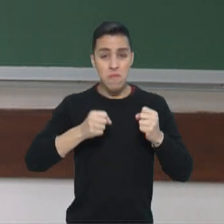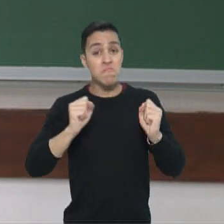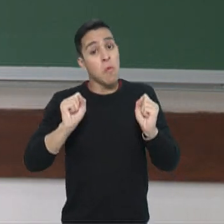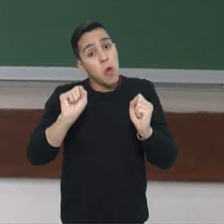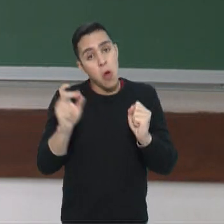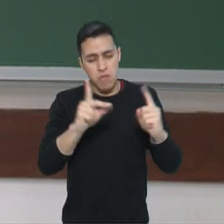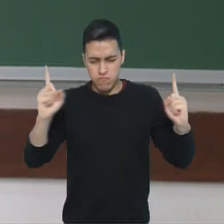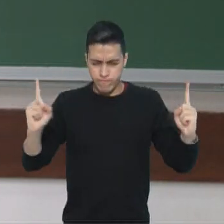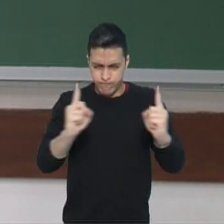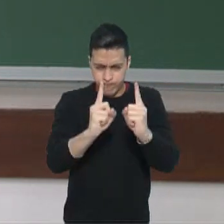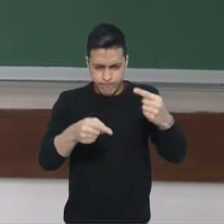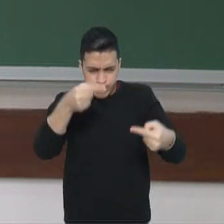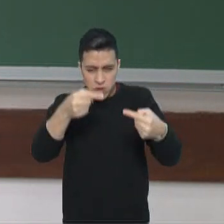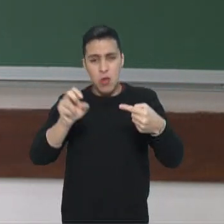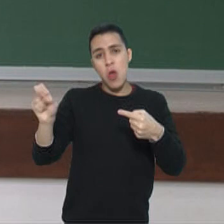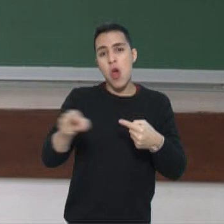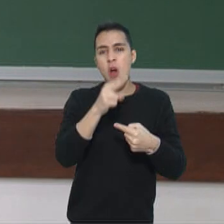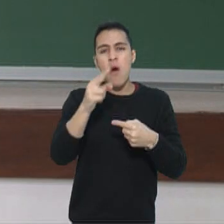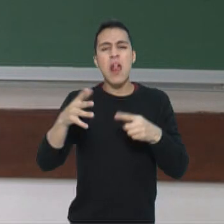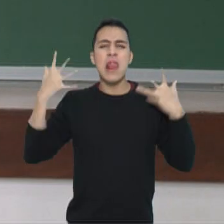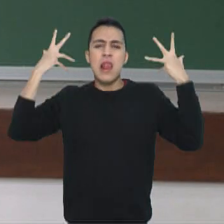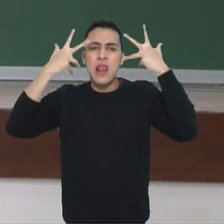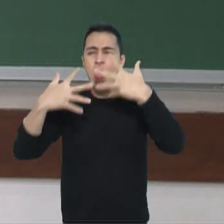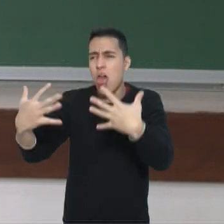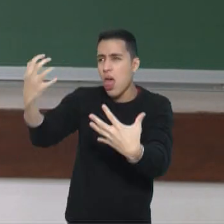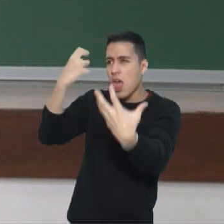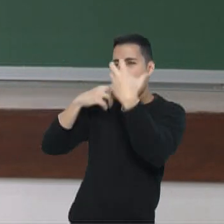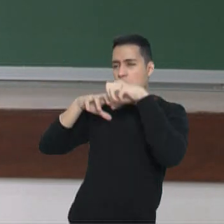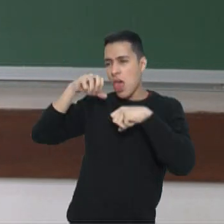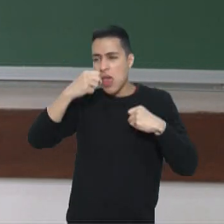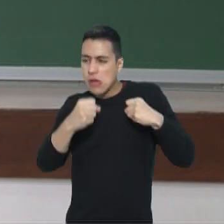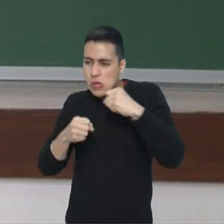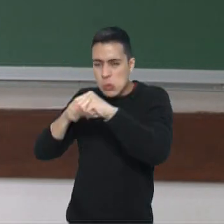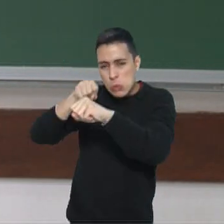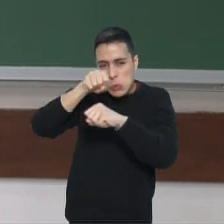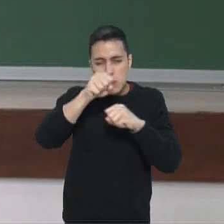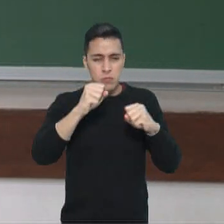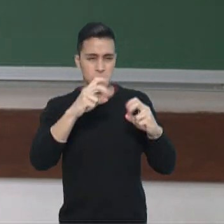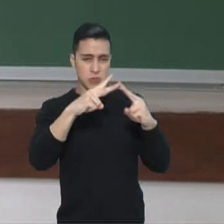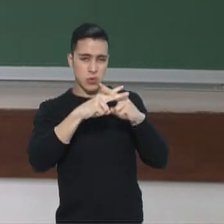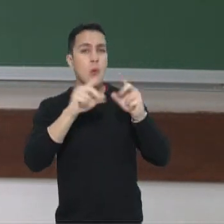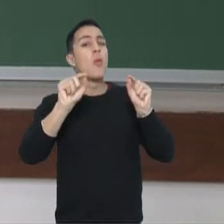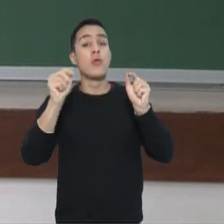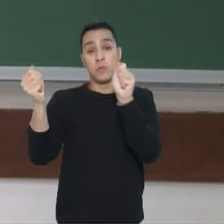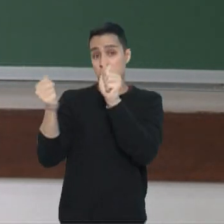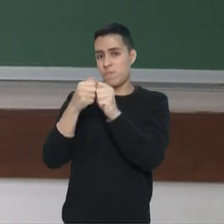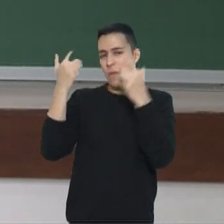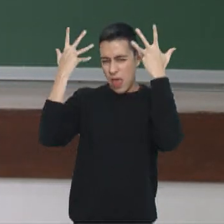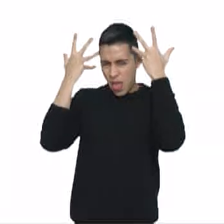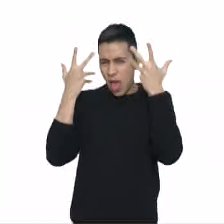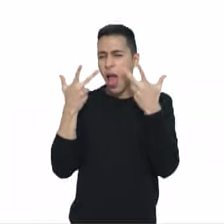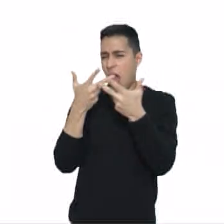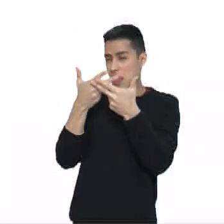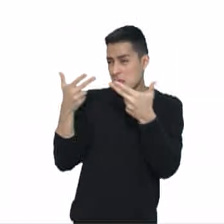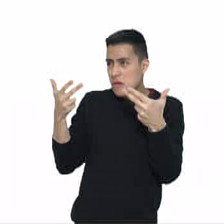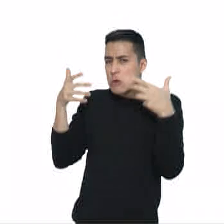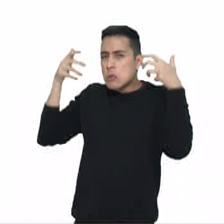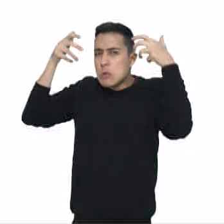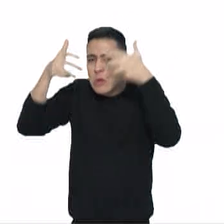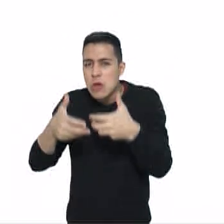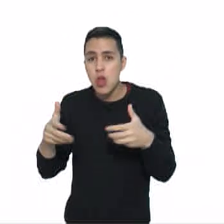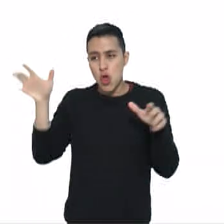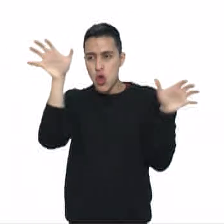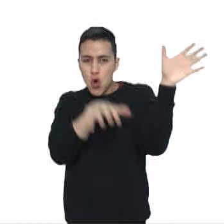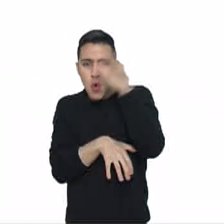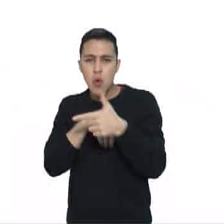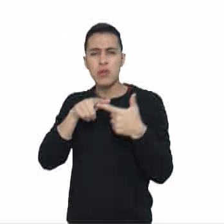que ocasionavam feridas neles. Eles tinham que, então, realizar esses combates também com animais, tá bom? Animais selvagens como